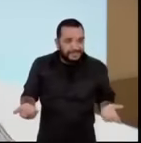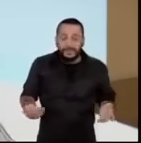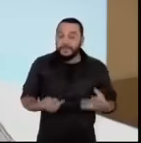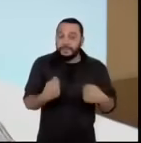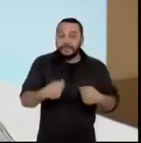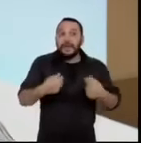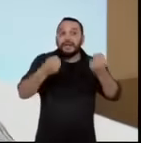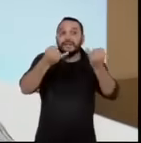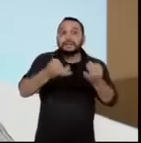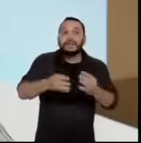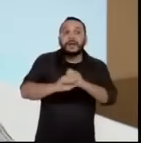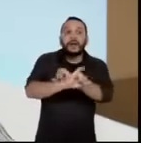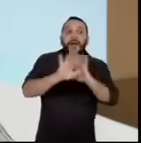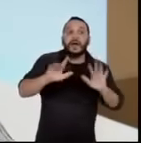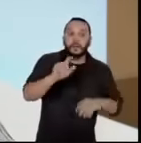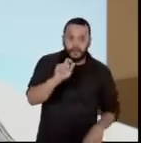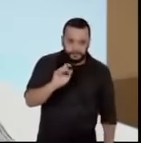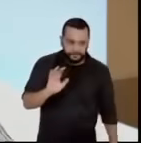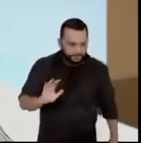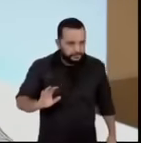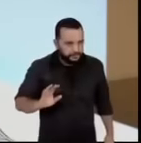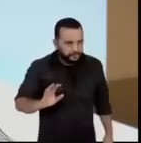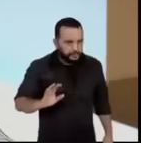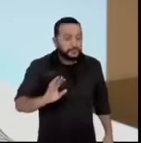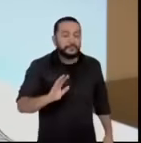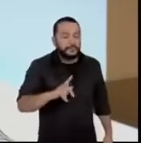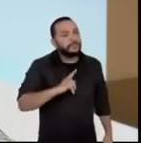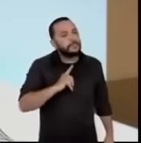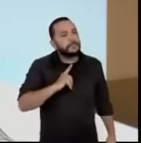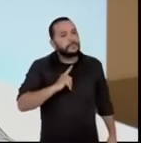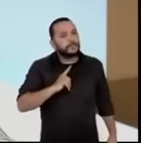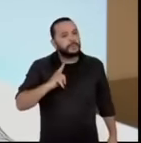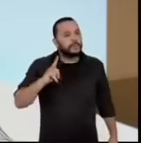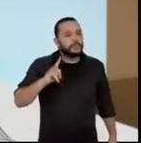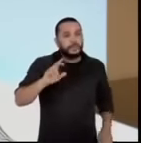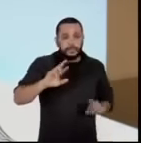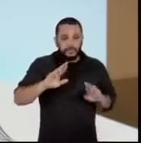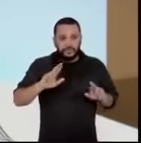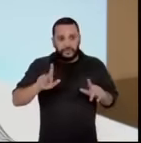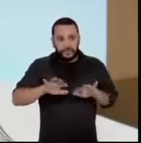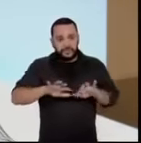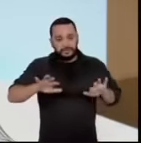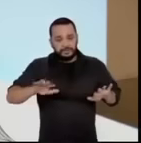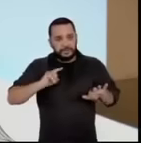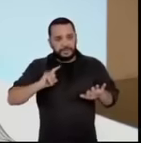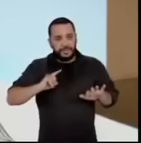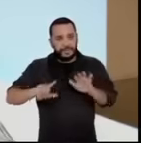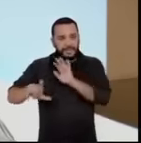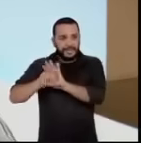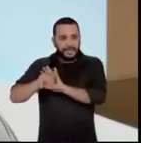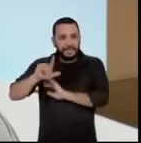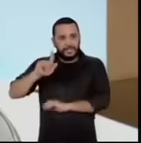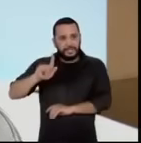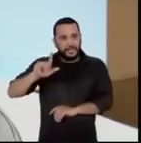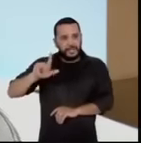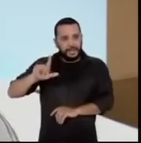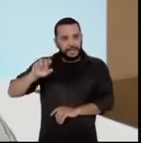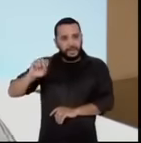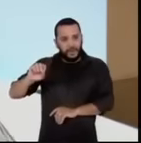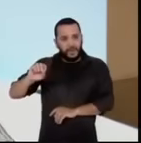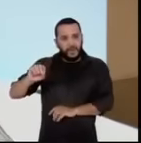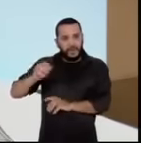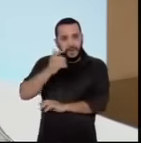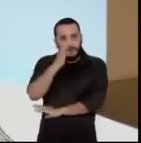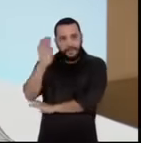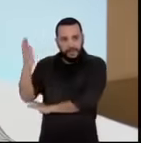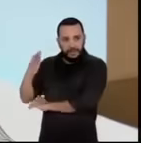contextualizar e essa é a grande diferença que agora mudou com a lei do GLO ambiental determinado pelo presidente,